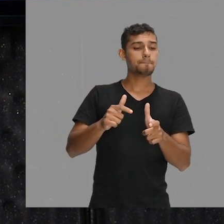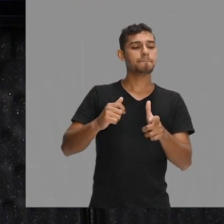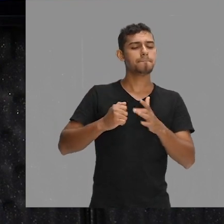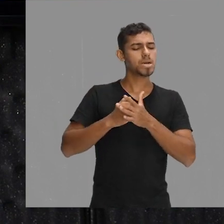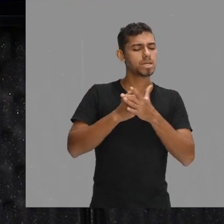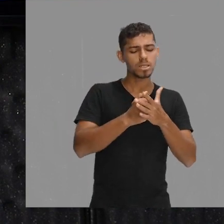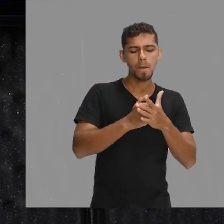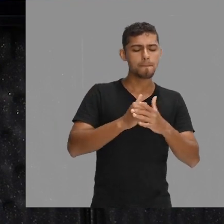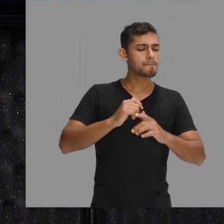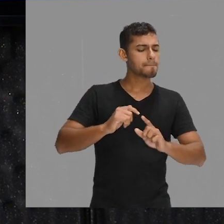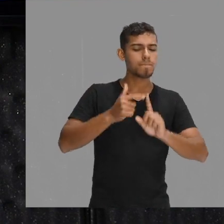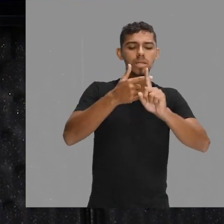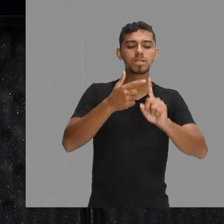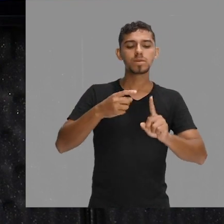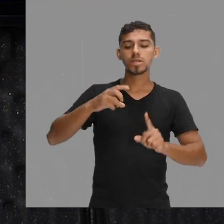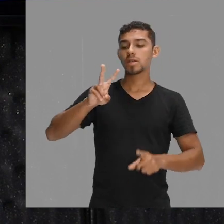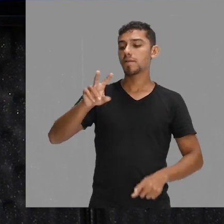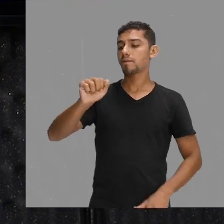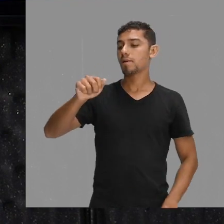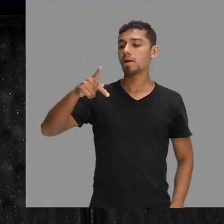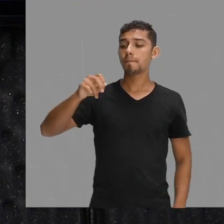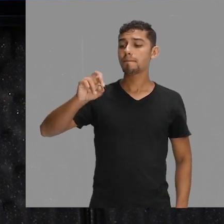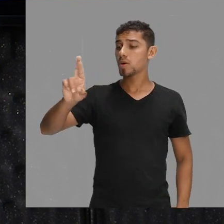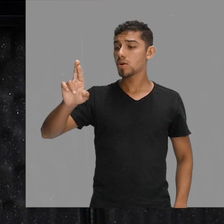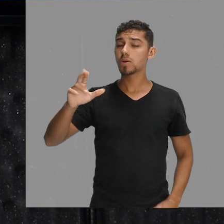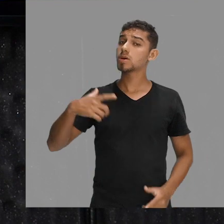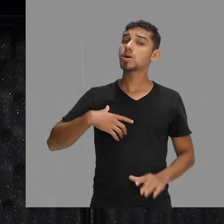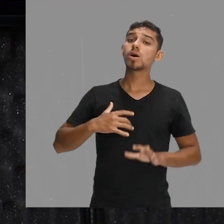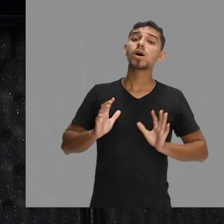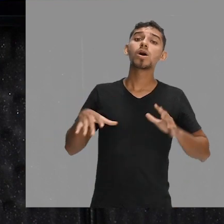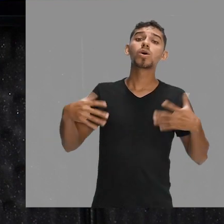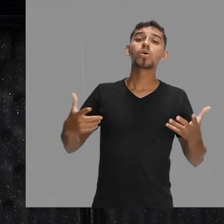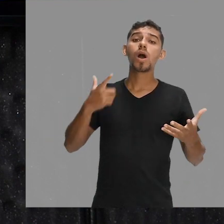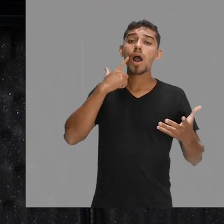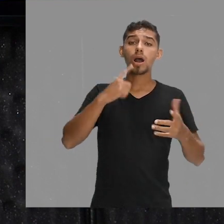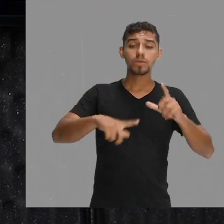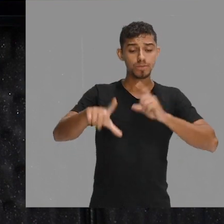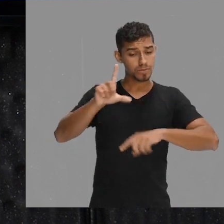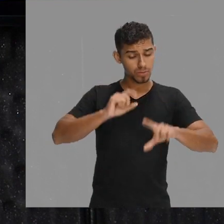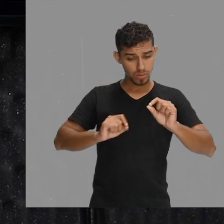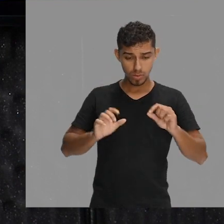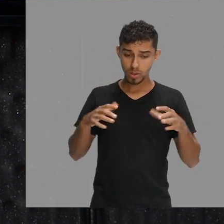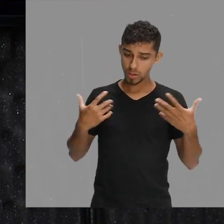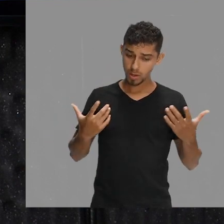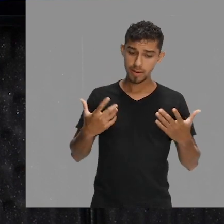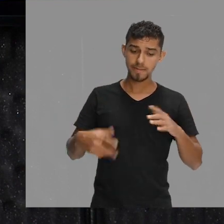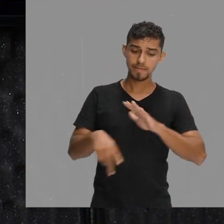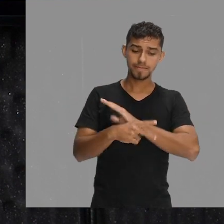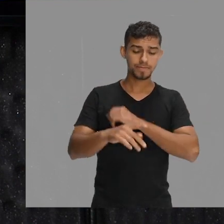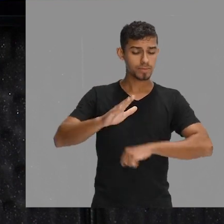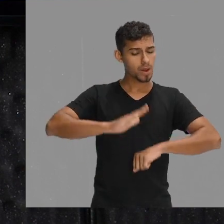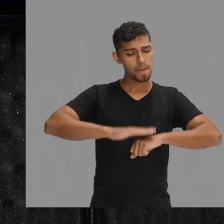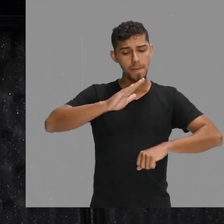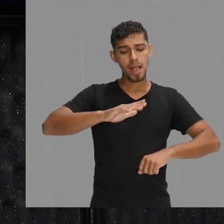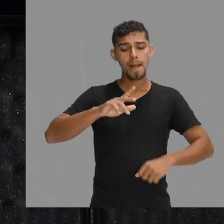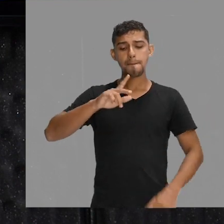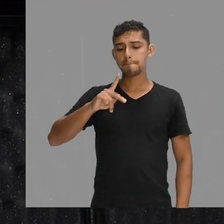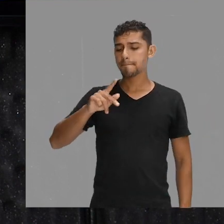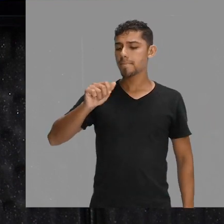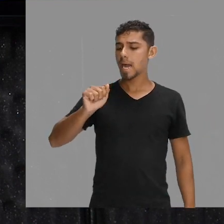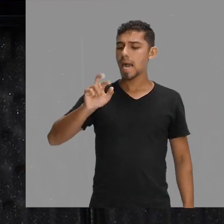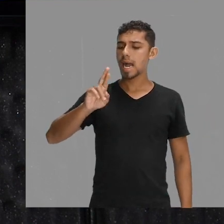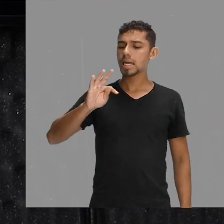Então eu tenho que procurar aqui qual é a alternativa onde eu tenho mais partículas. Mais